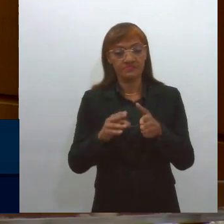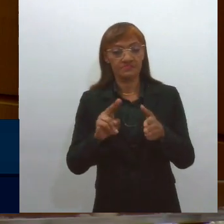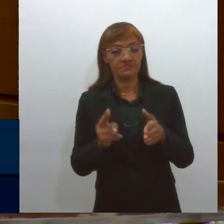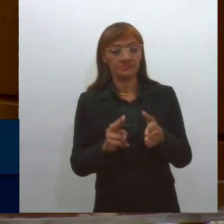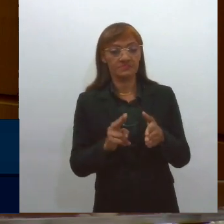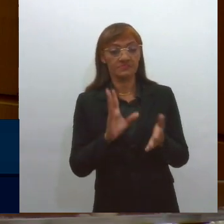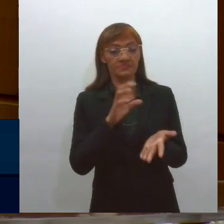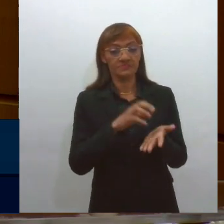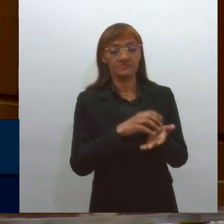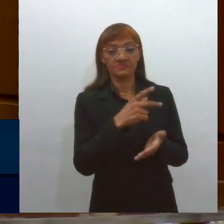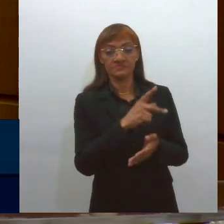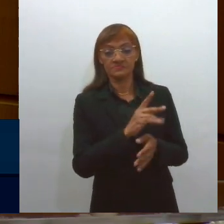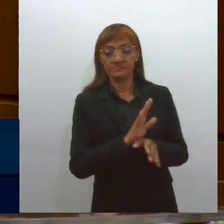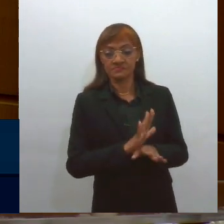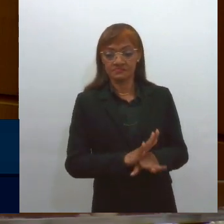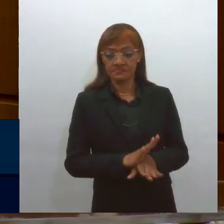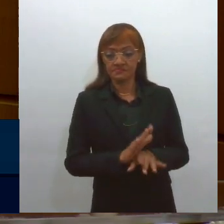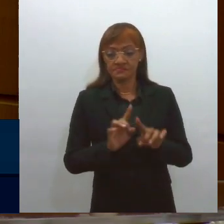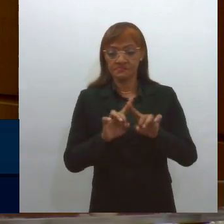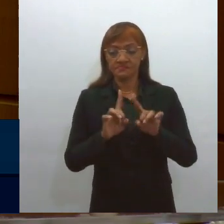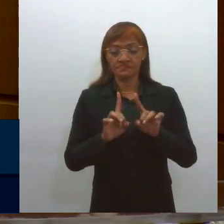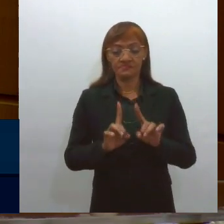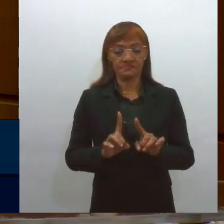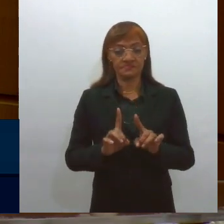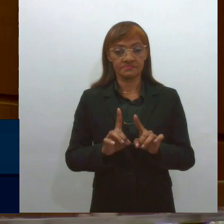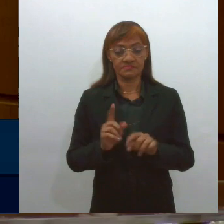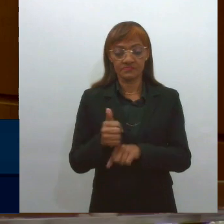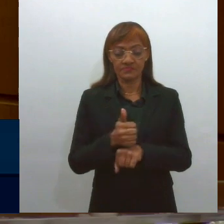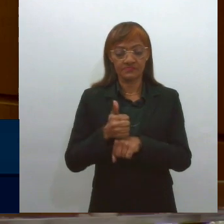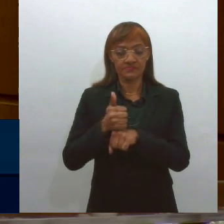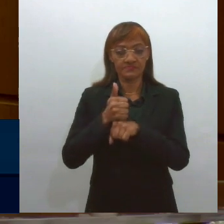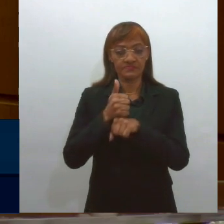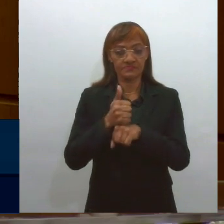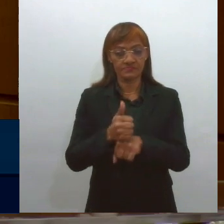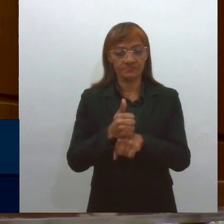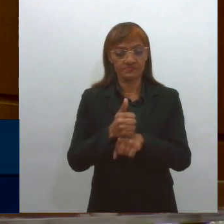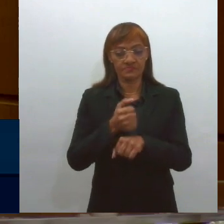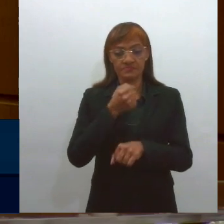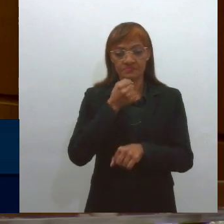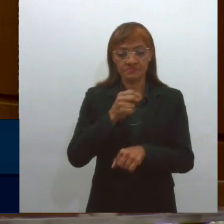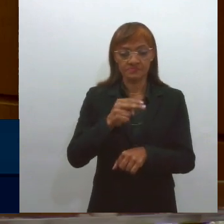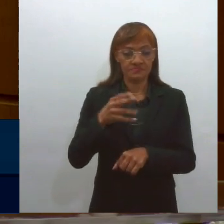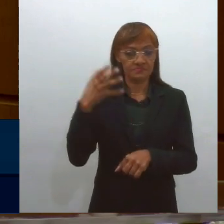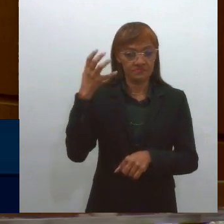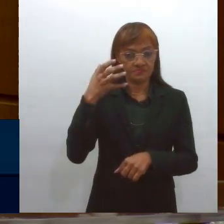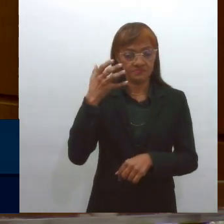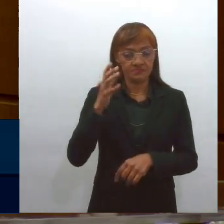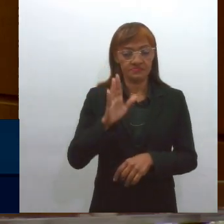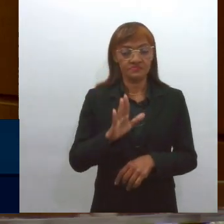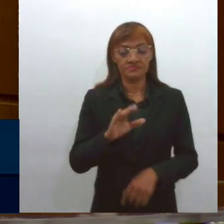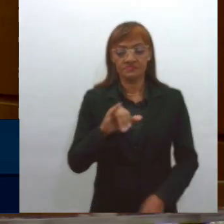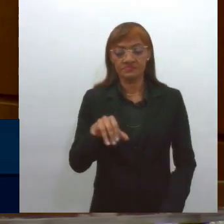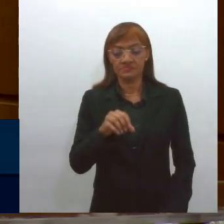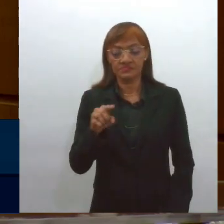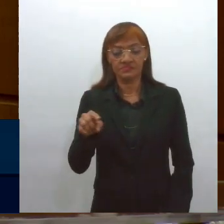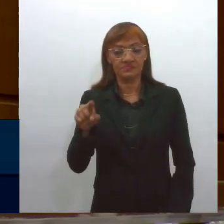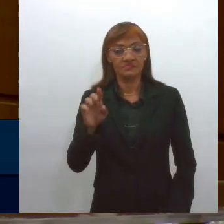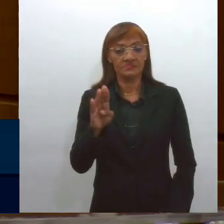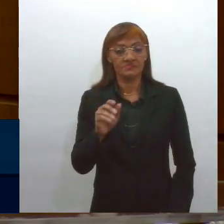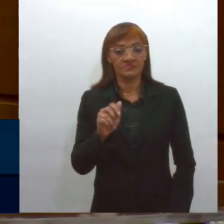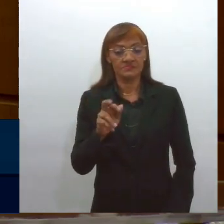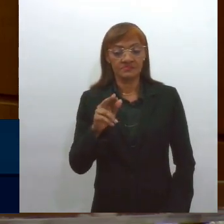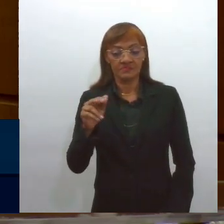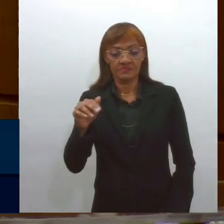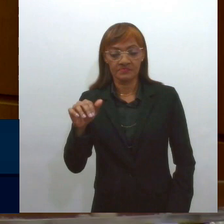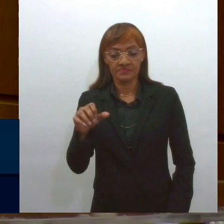comunicador e colunista social João de Barros nos ensinou com muita propriedade que isso é possível, pois